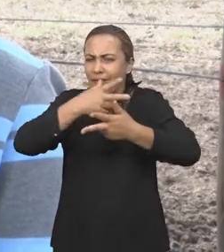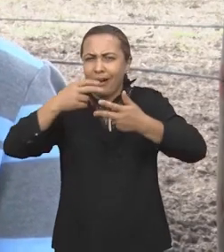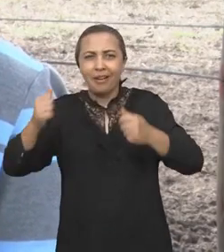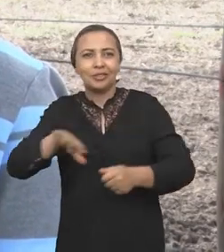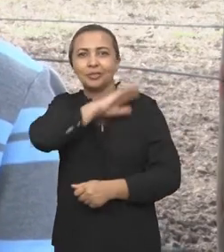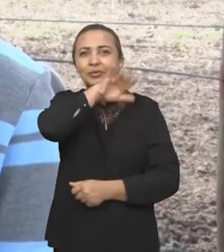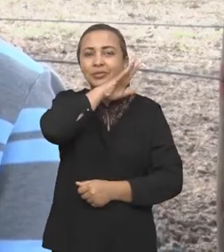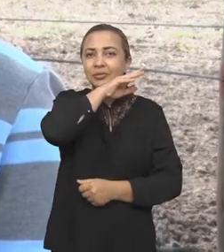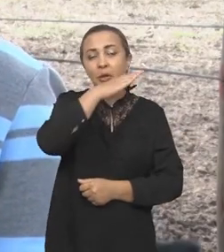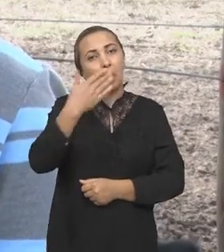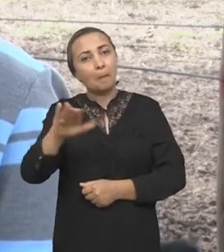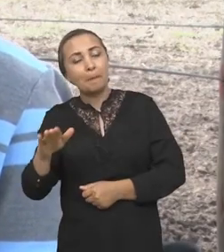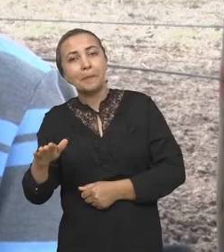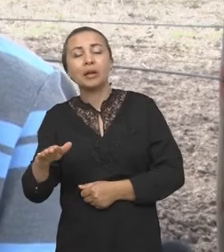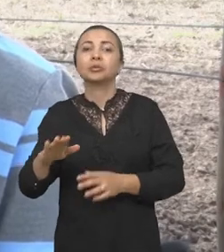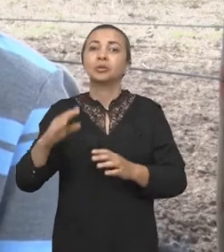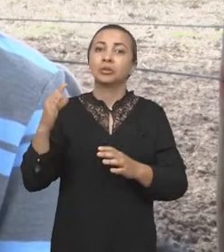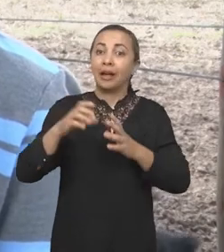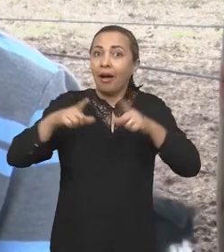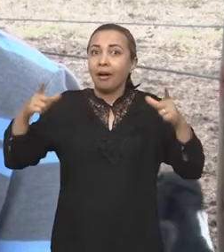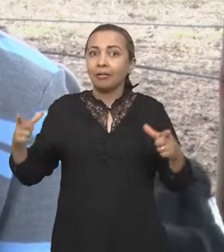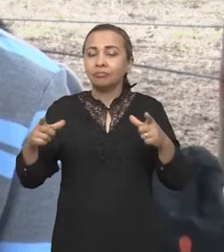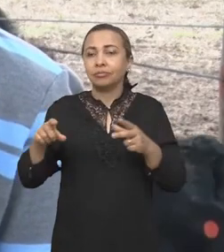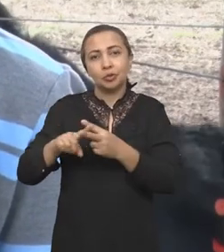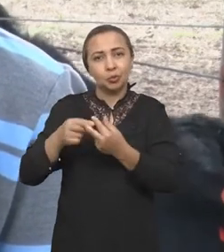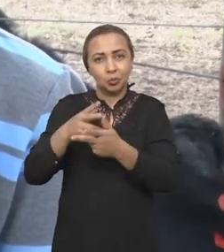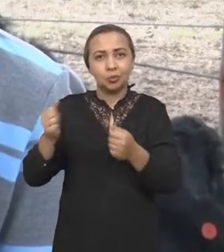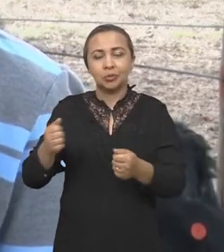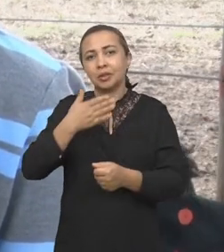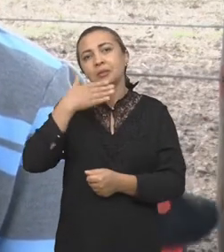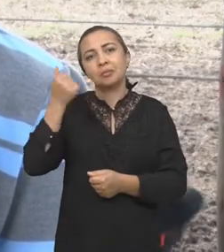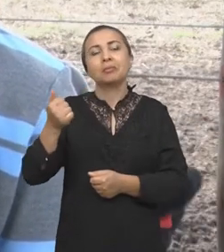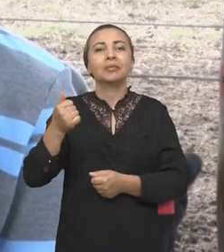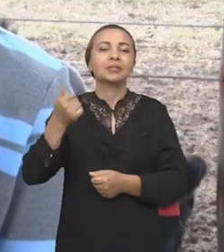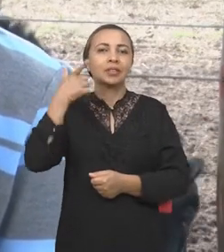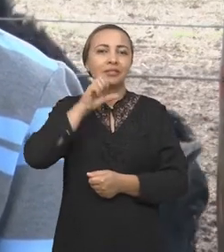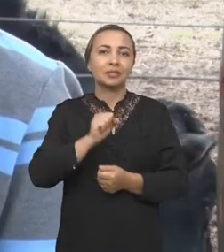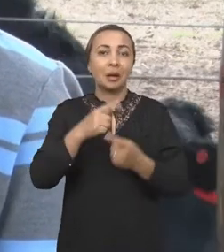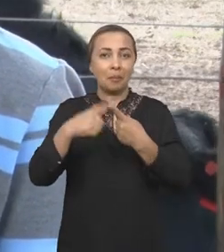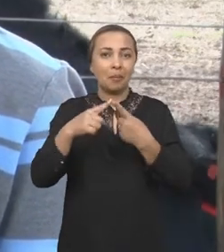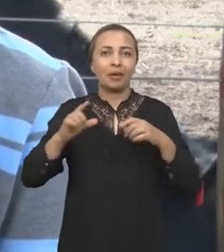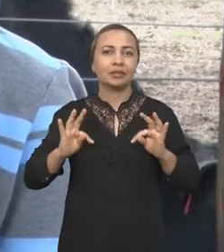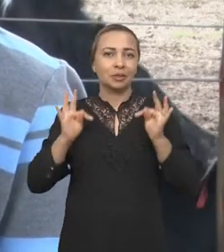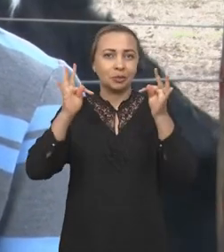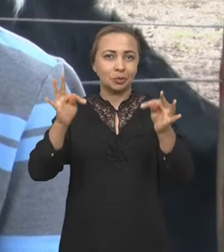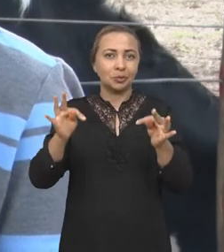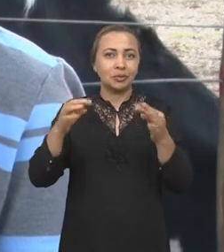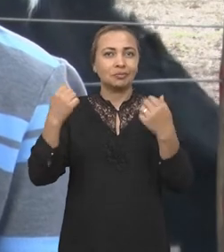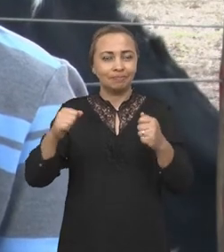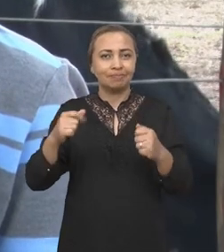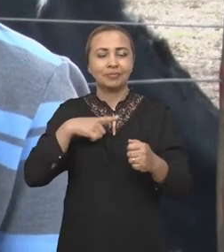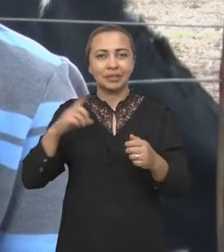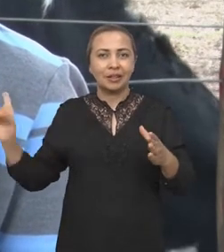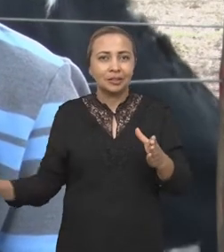animais, os médios e grandes produtores são os que mais serão beneficiados, porque a tecnologia, ela